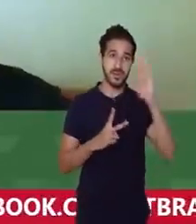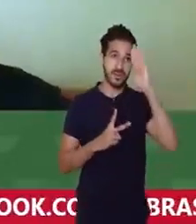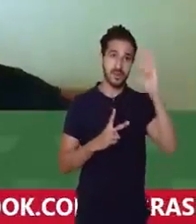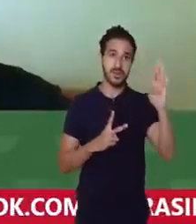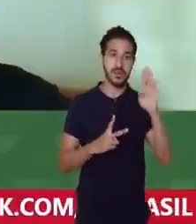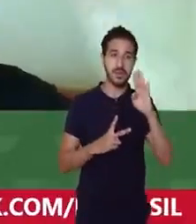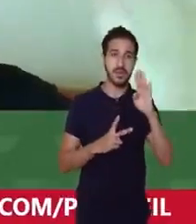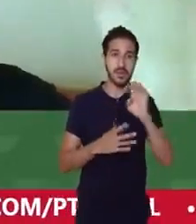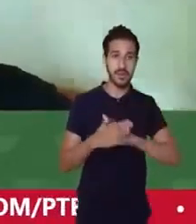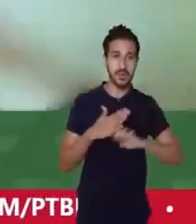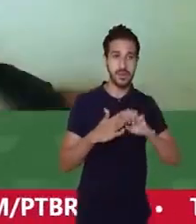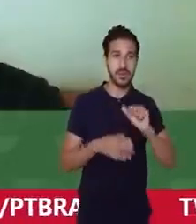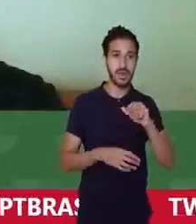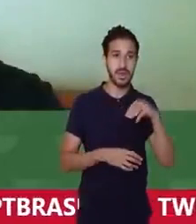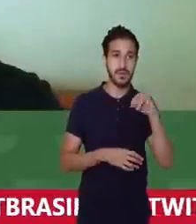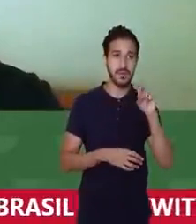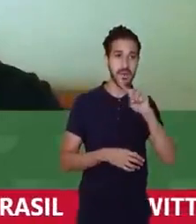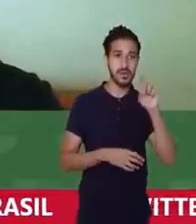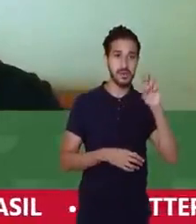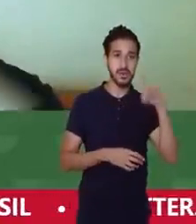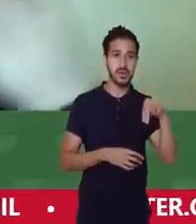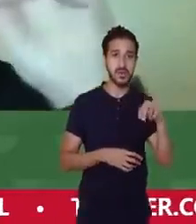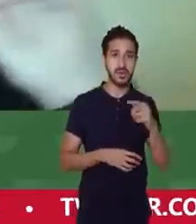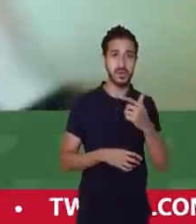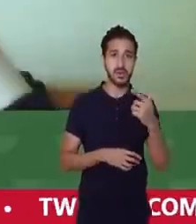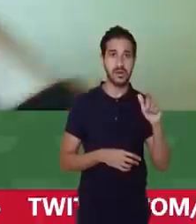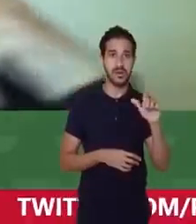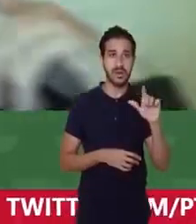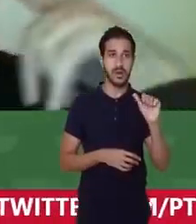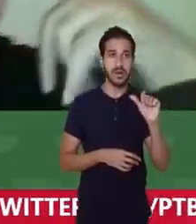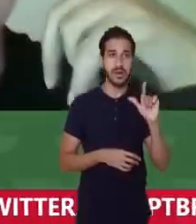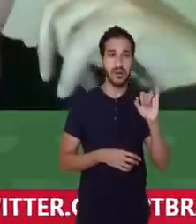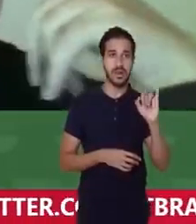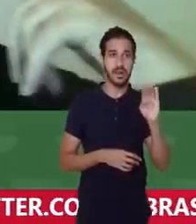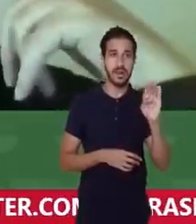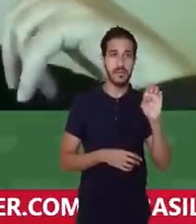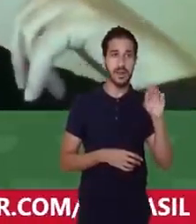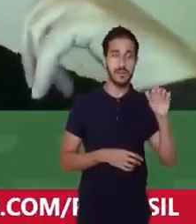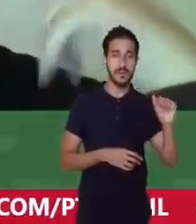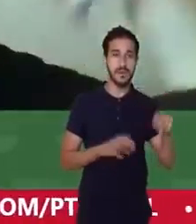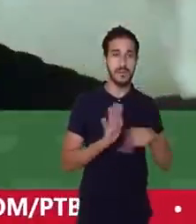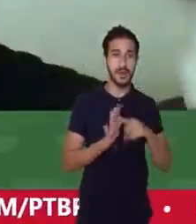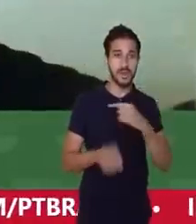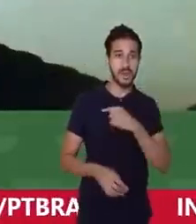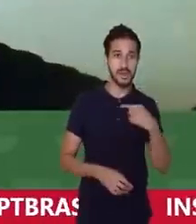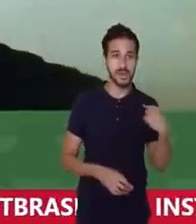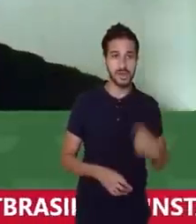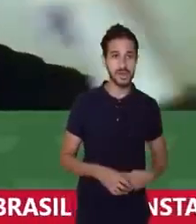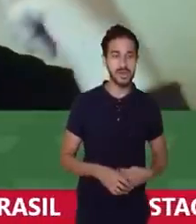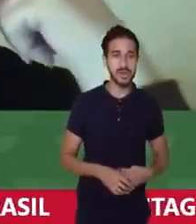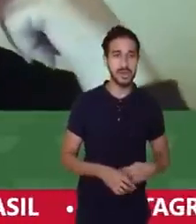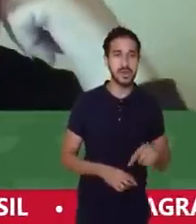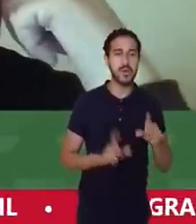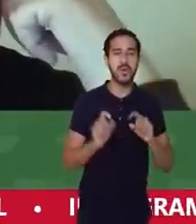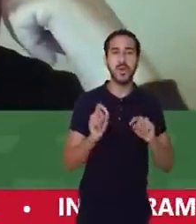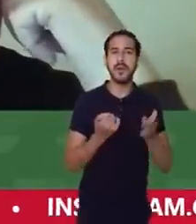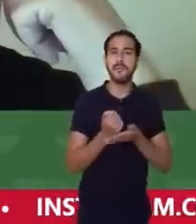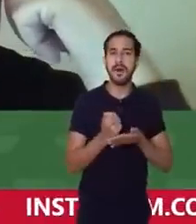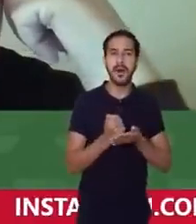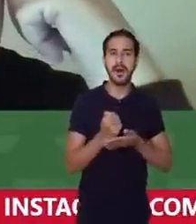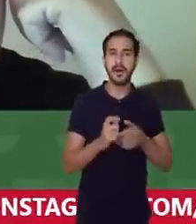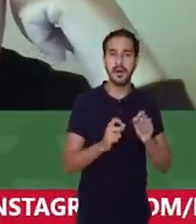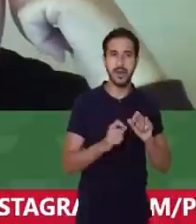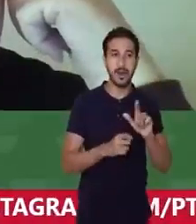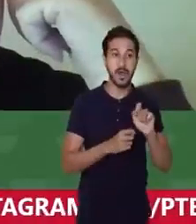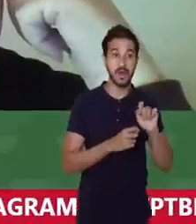de plataforma. Uma é a Amazon e a outra é a Alibaba chinesa. Em que elas se baseiam?